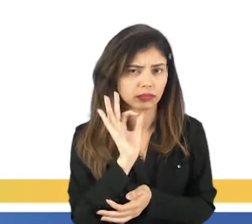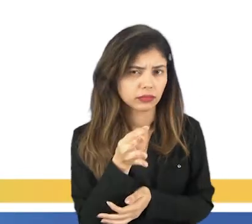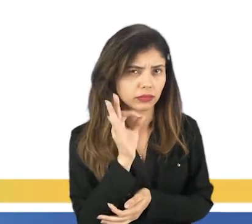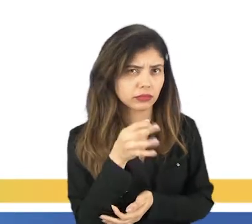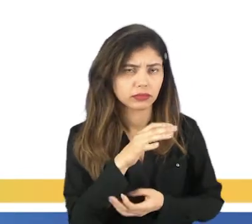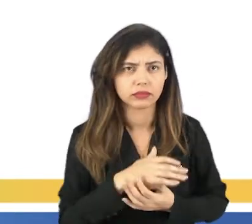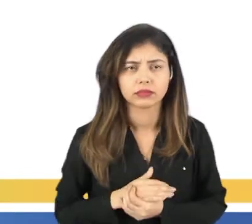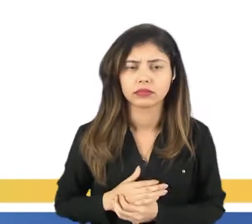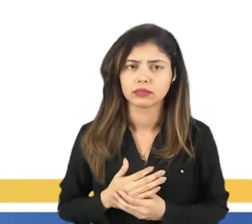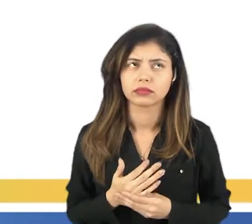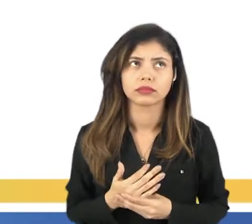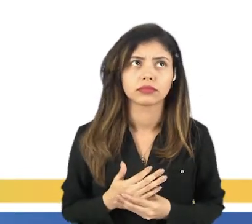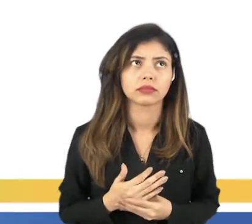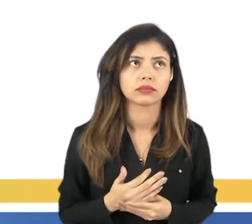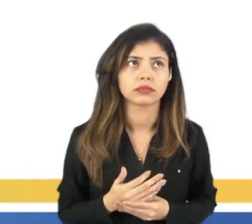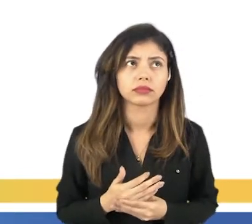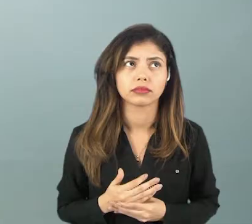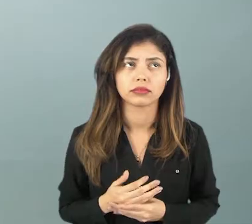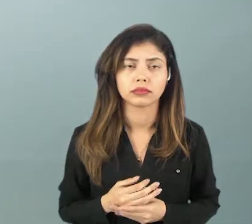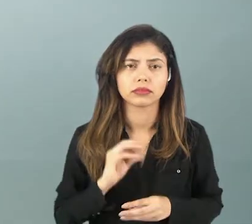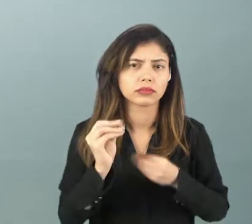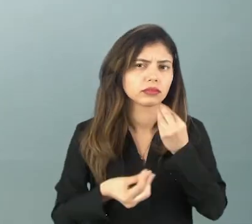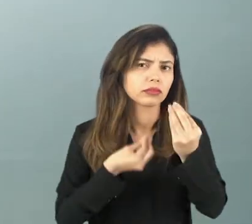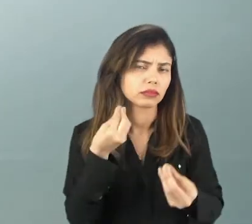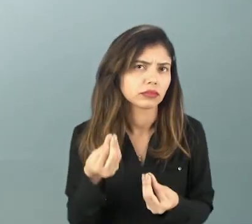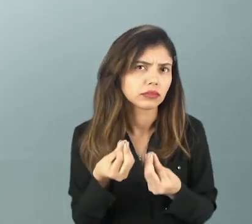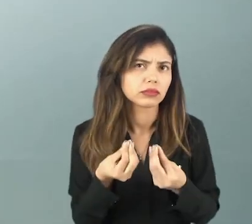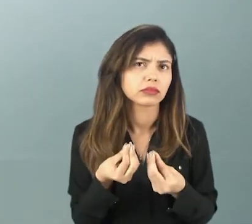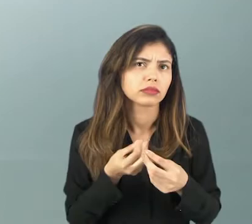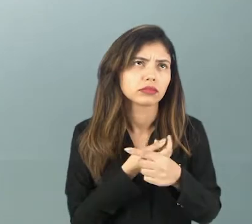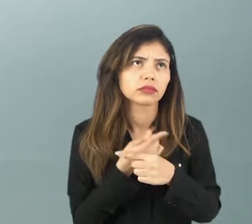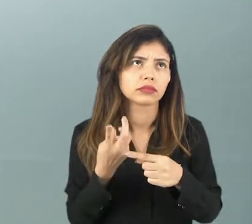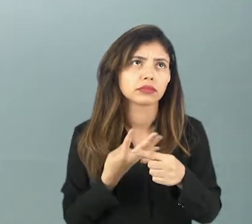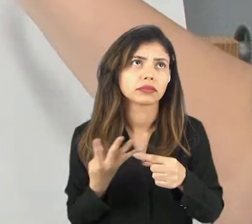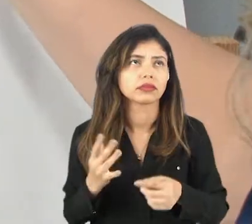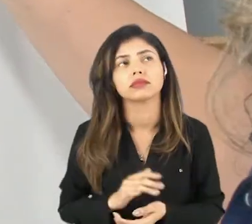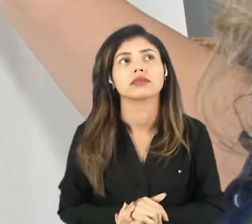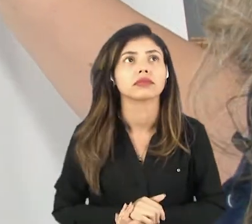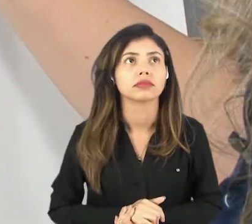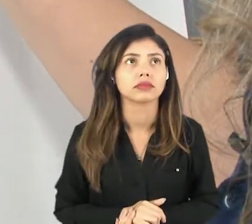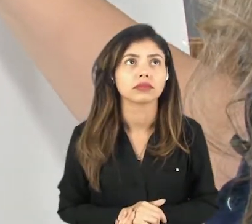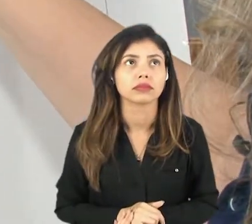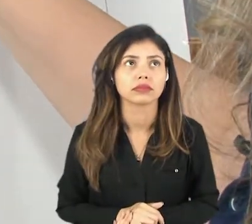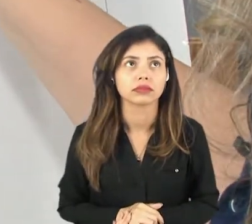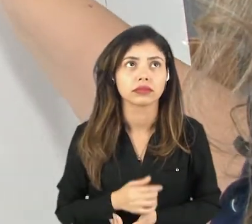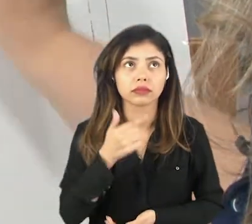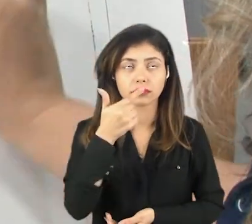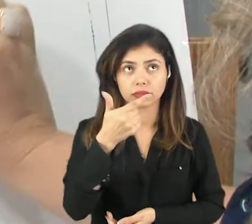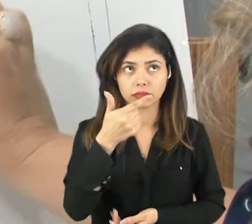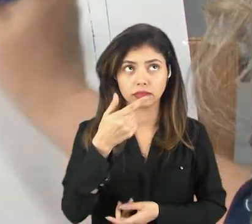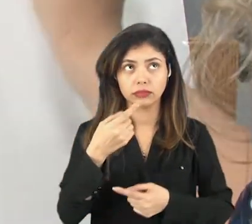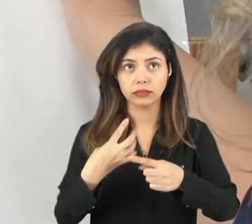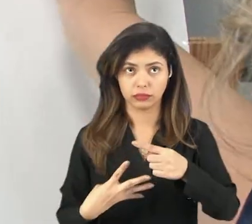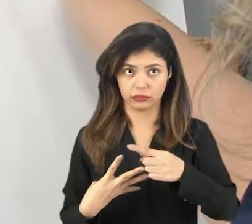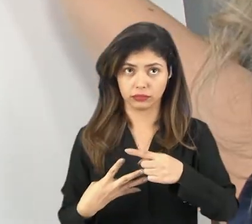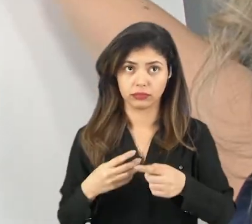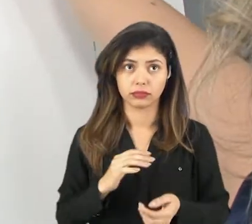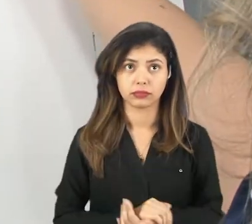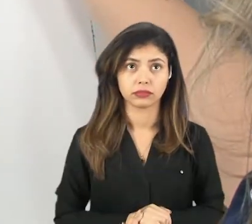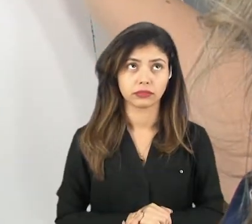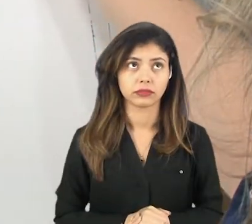certinho? Então, eu vou representar de que forma essa fração? Eu vou dizer que eu tenho